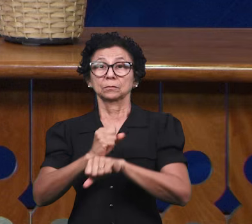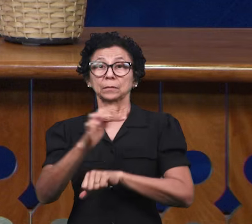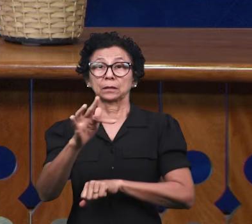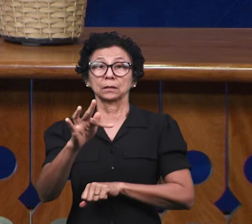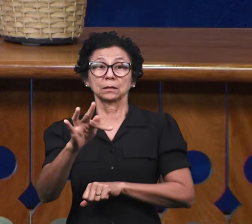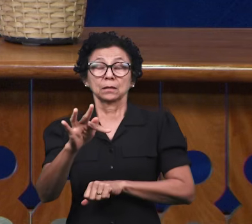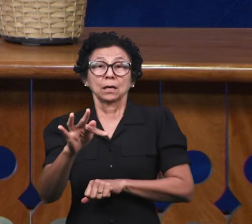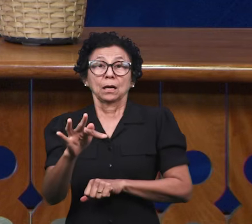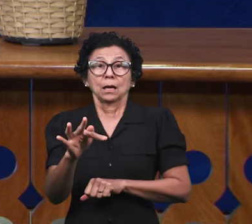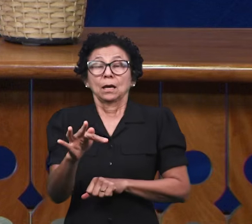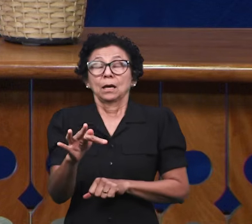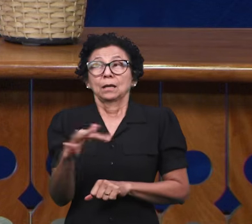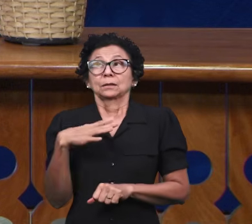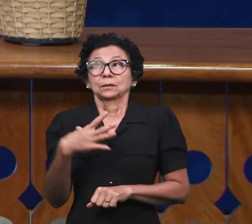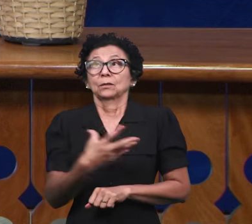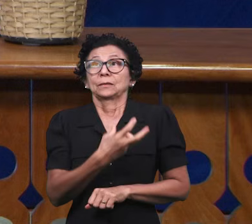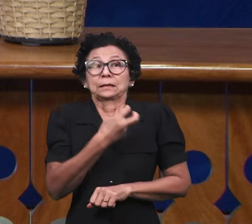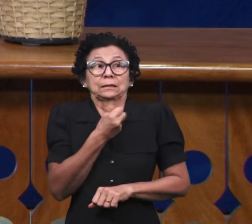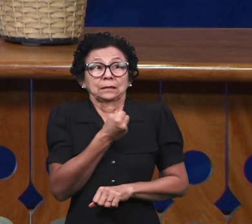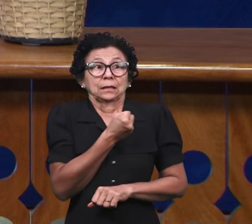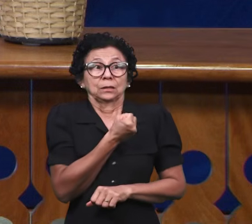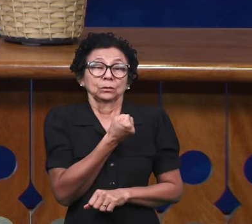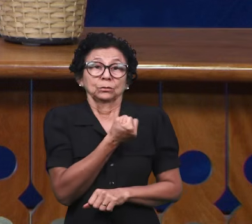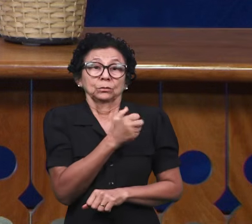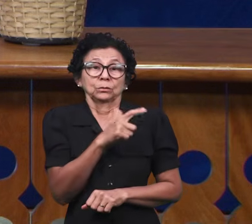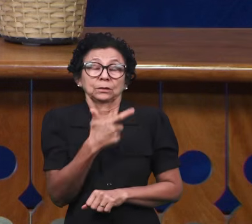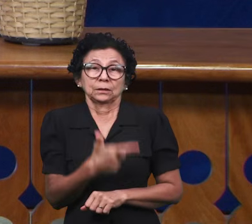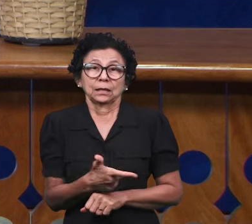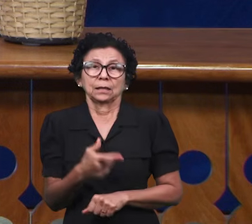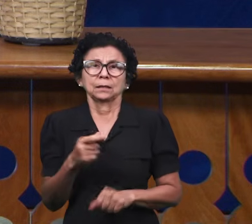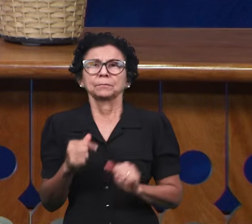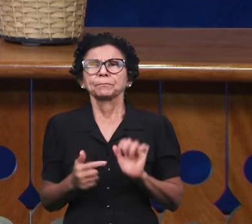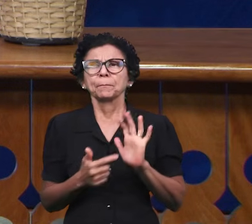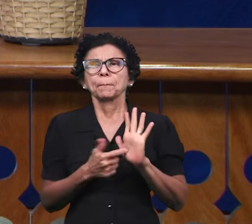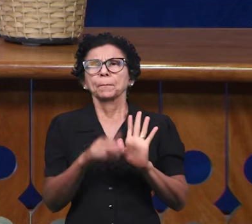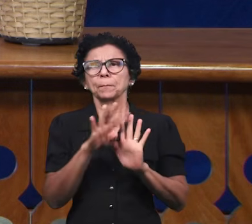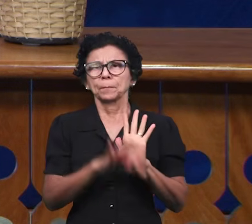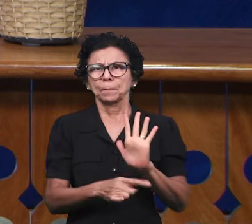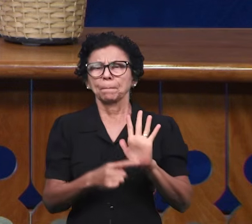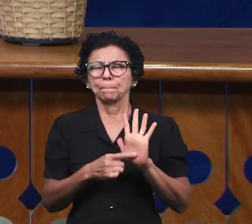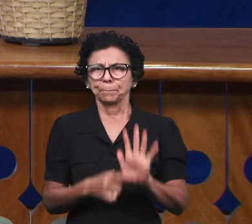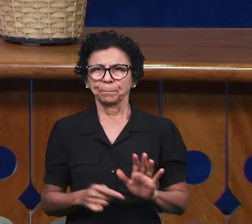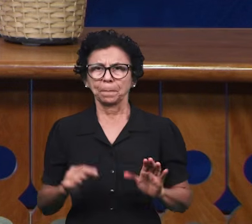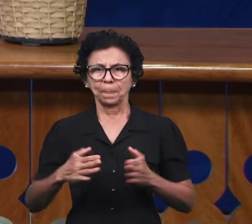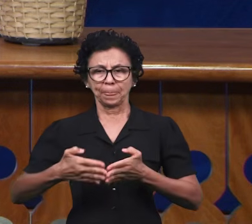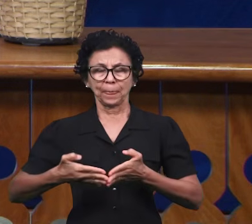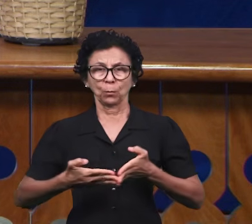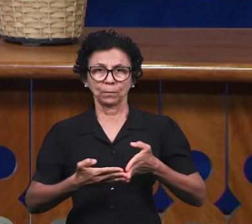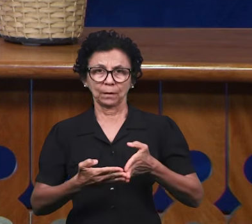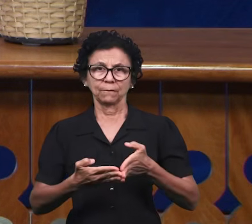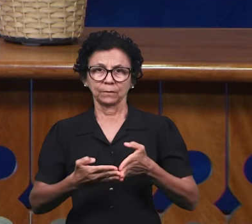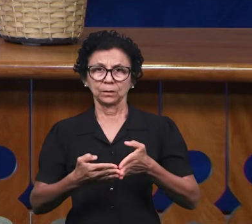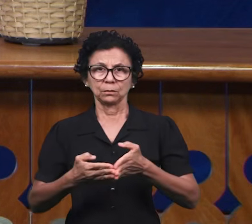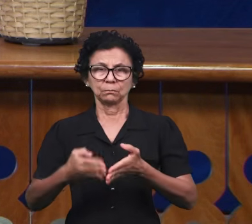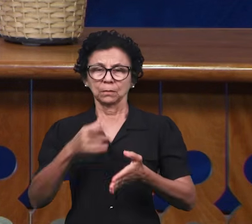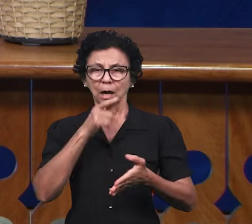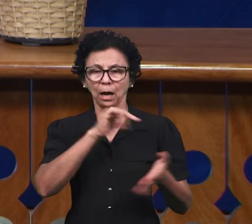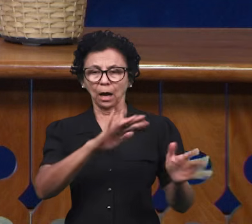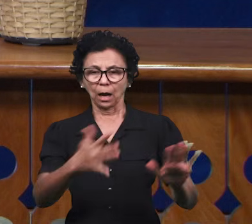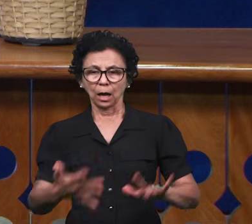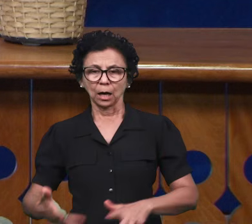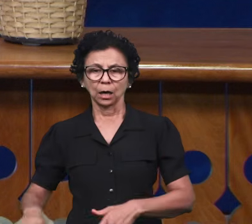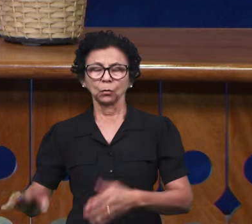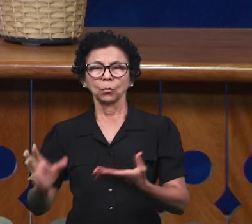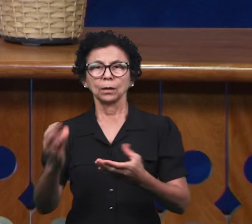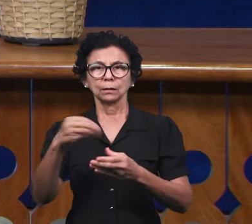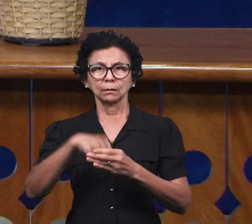salvarmos. Meus irmãos, é o momento ali em que Paulo estava sendo levado em um navio, como prisioneiro, para ser